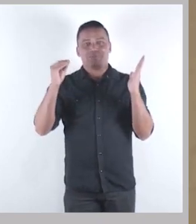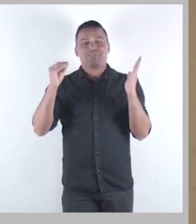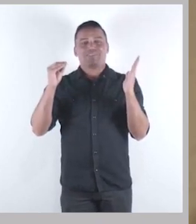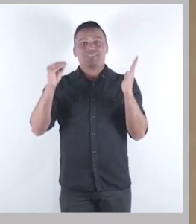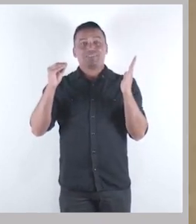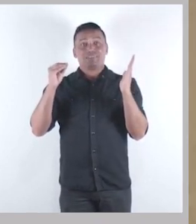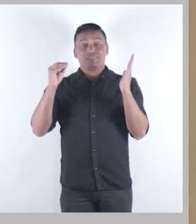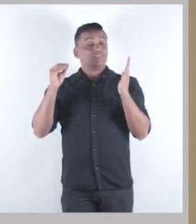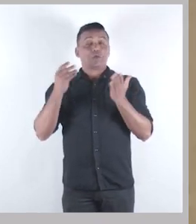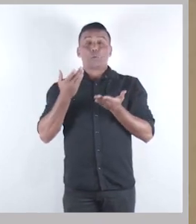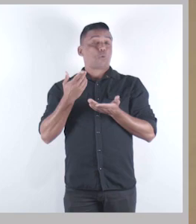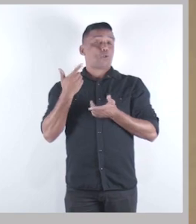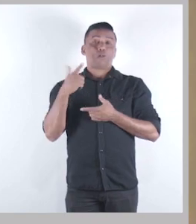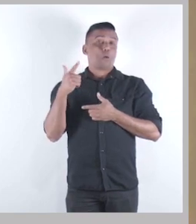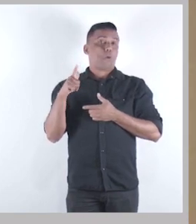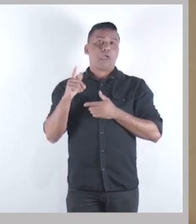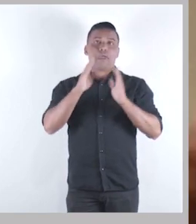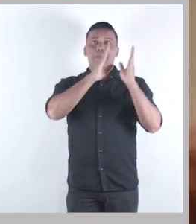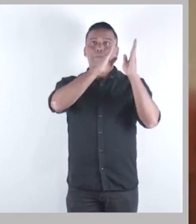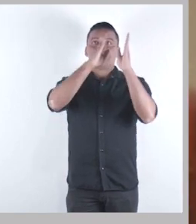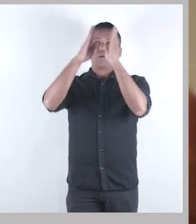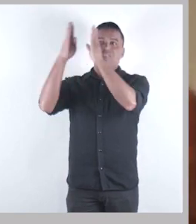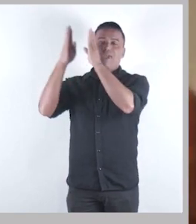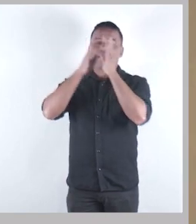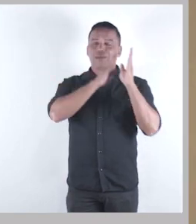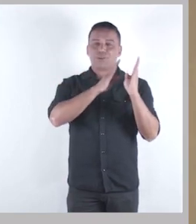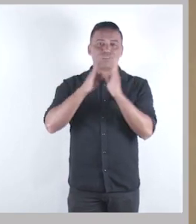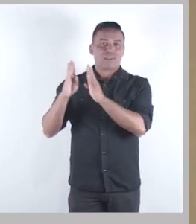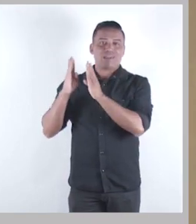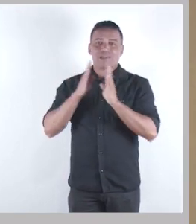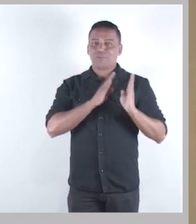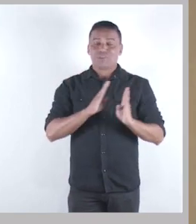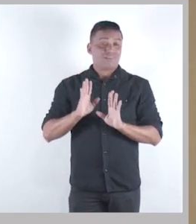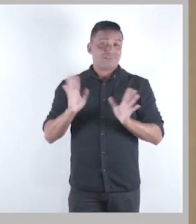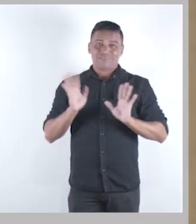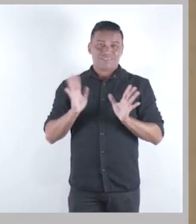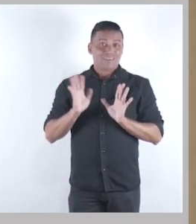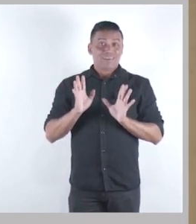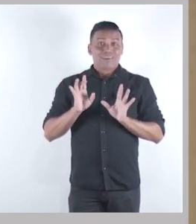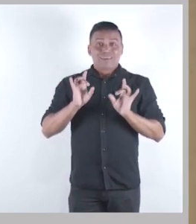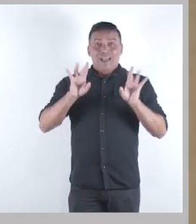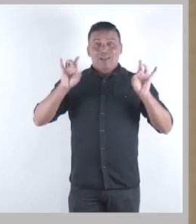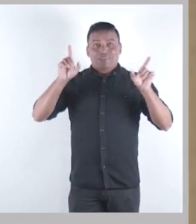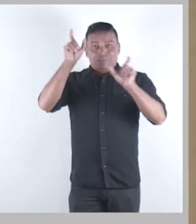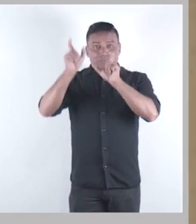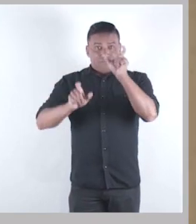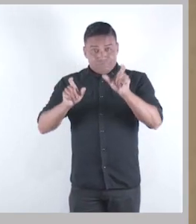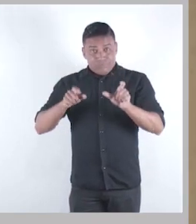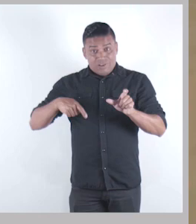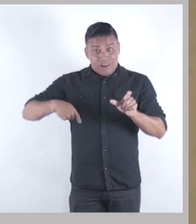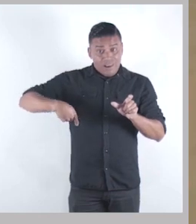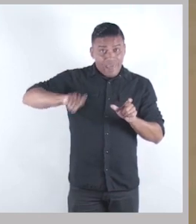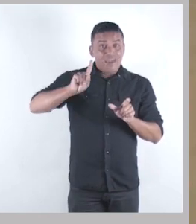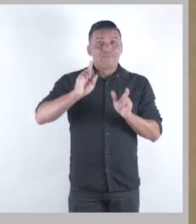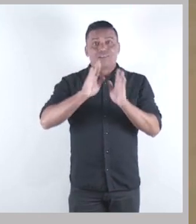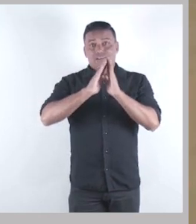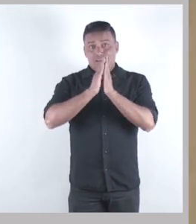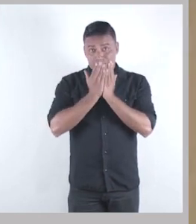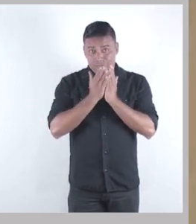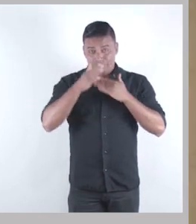que não é uma biblioteca, portanto, ninguém vai ao Clube do Livro a um livro para ler. Cada um vai com o seu livro e